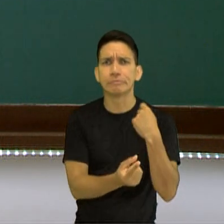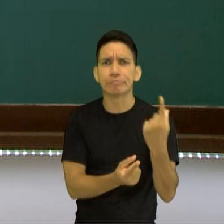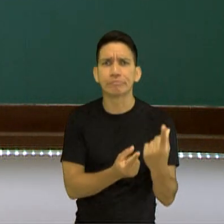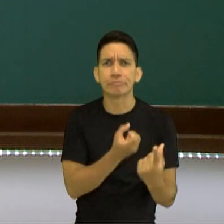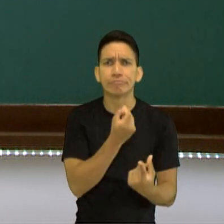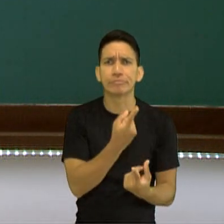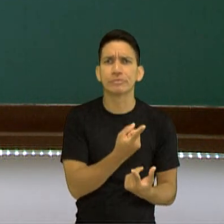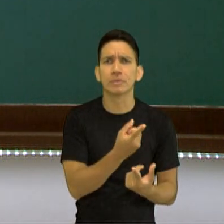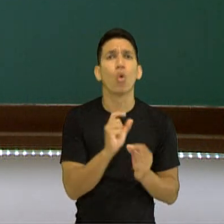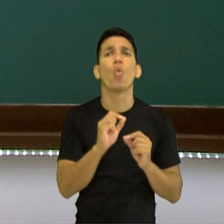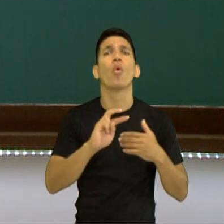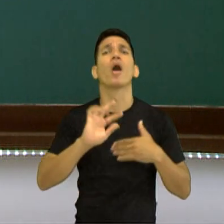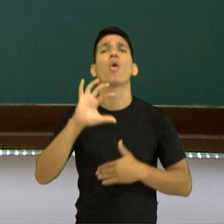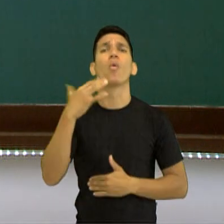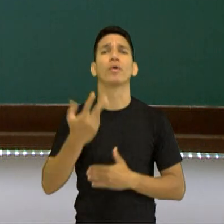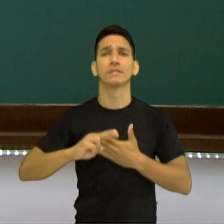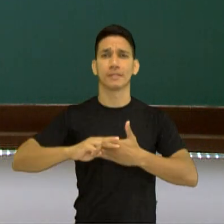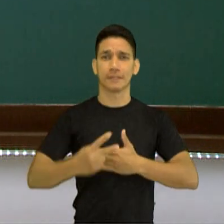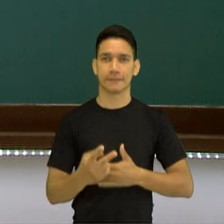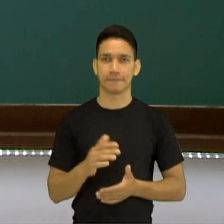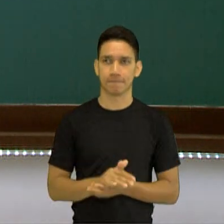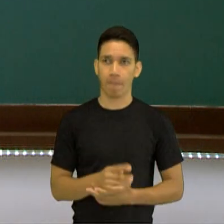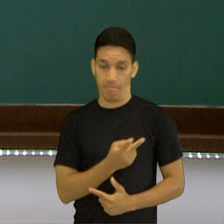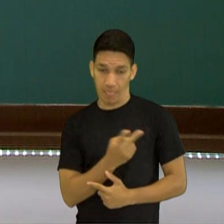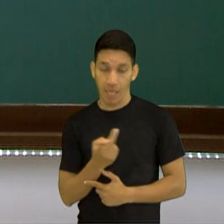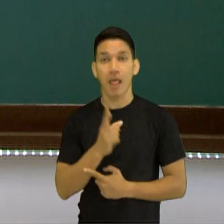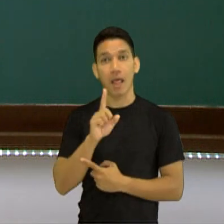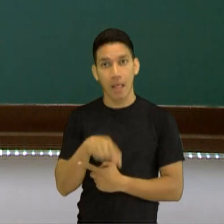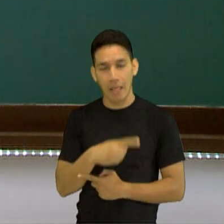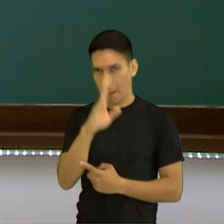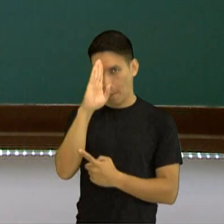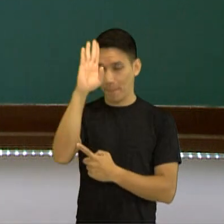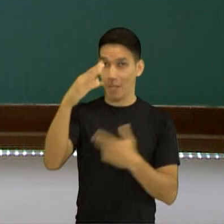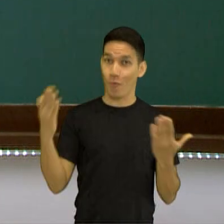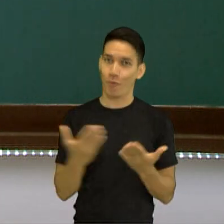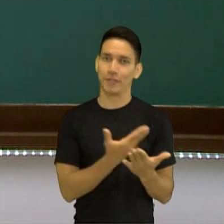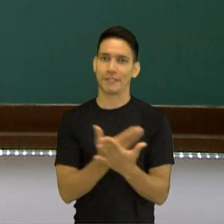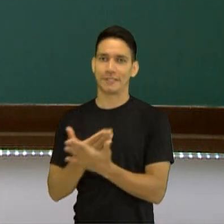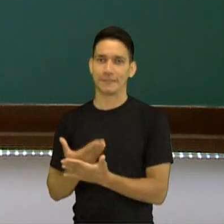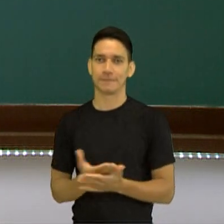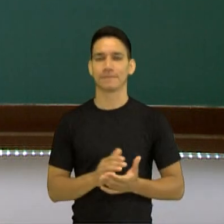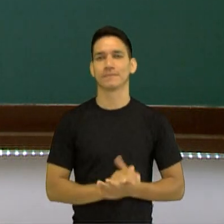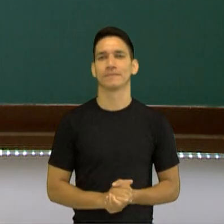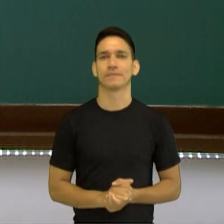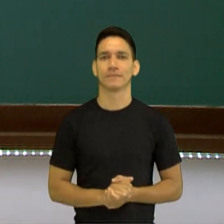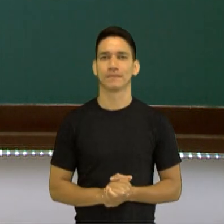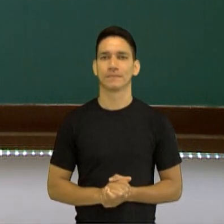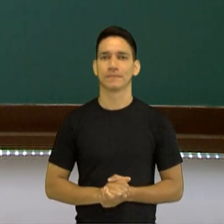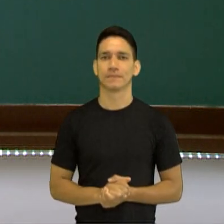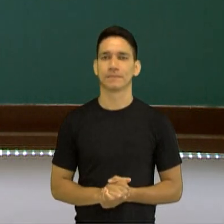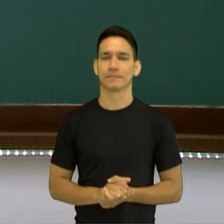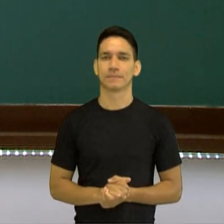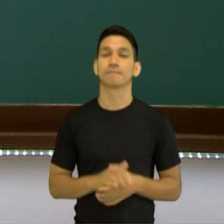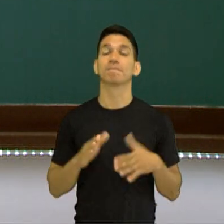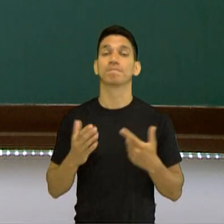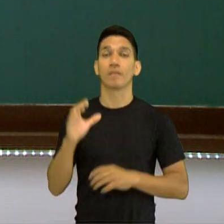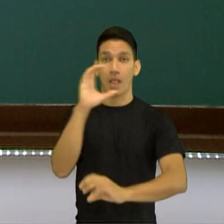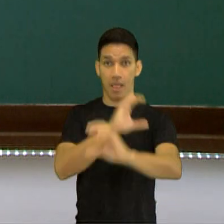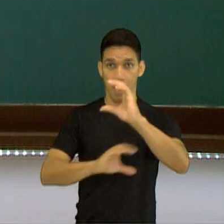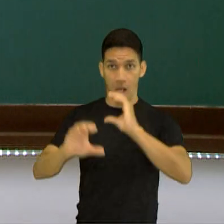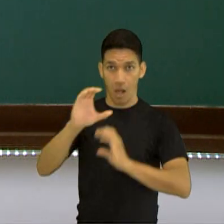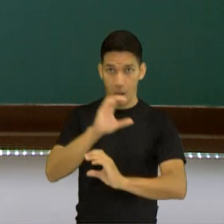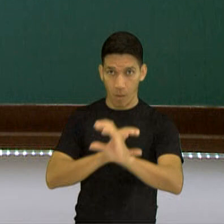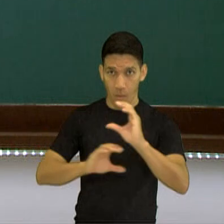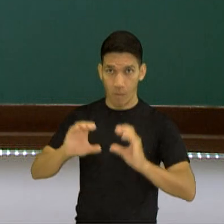são as consequências? Então, esses são os pontos principais desta aula. Os